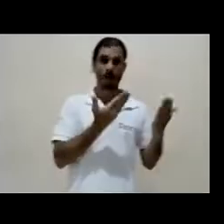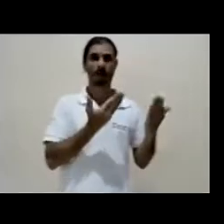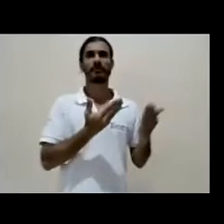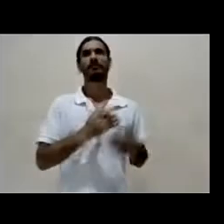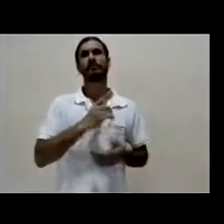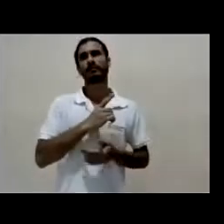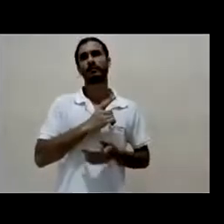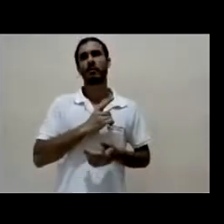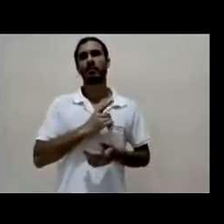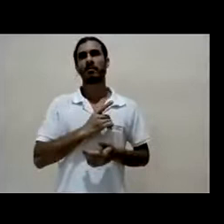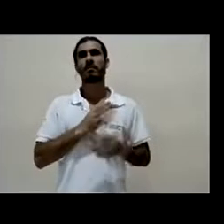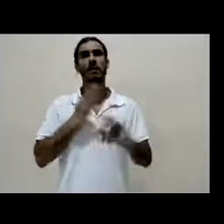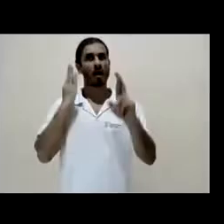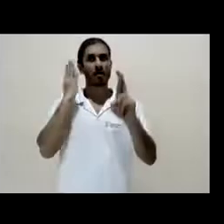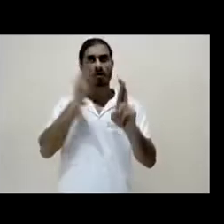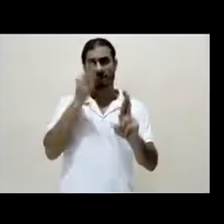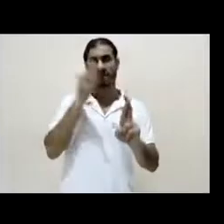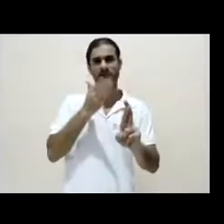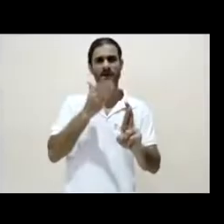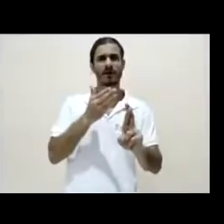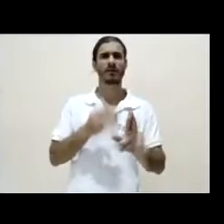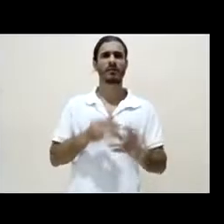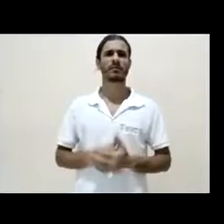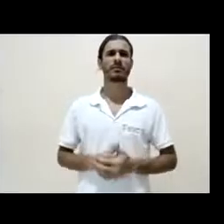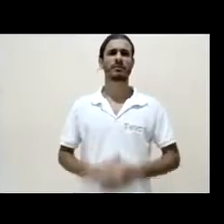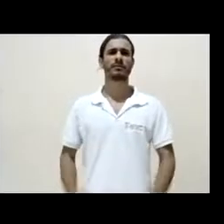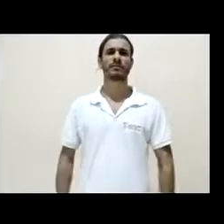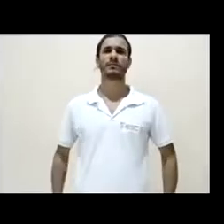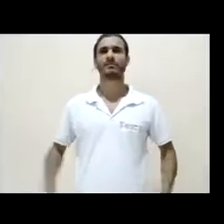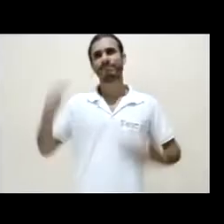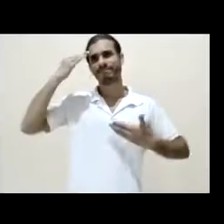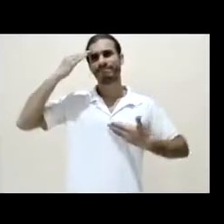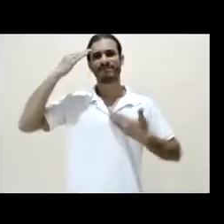E agradecer. E eu finalizo.